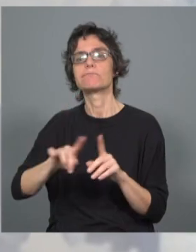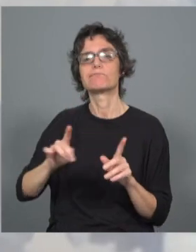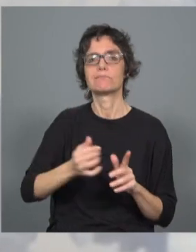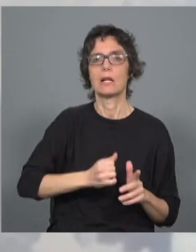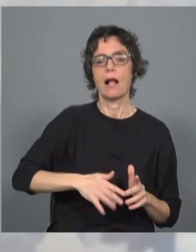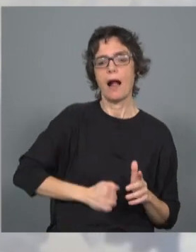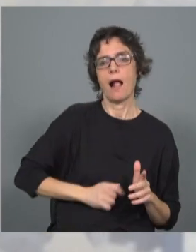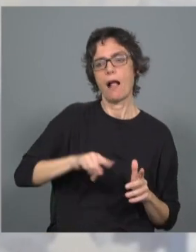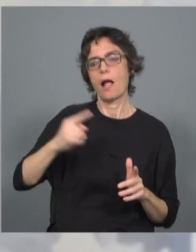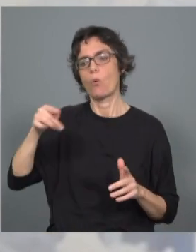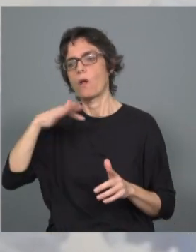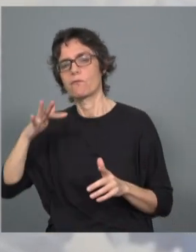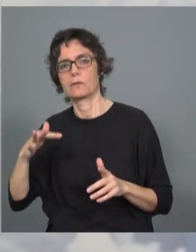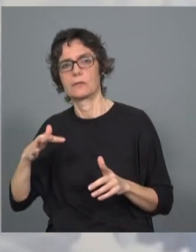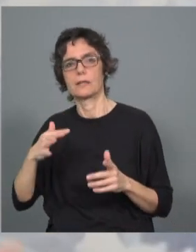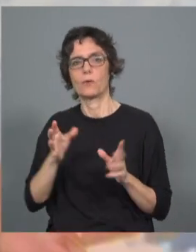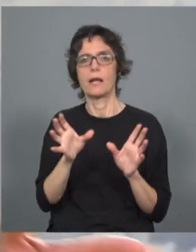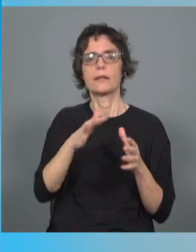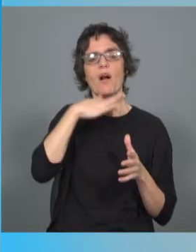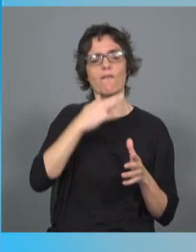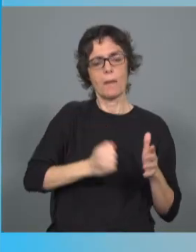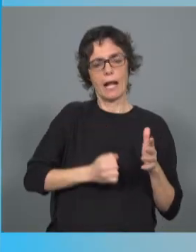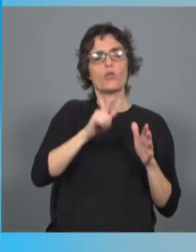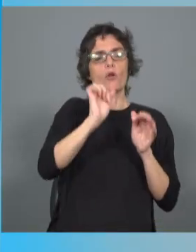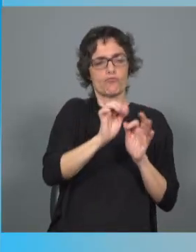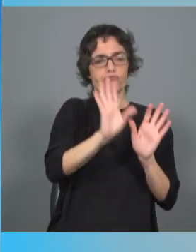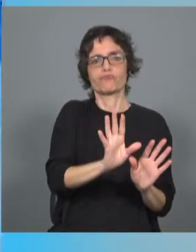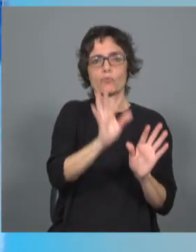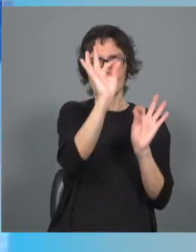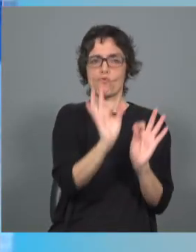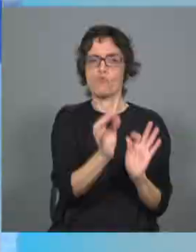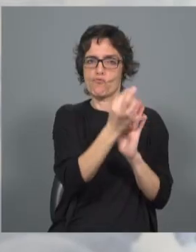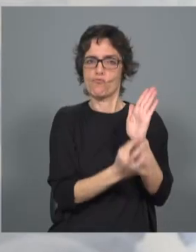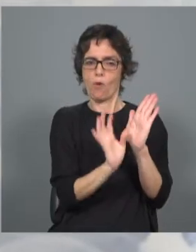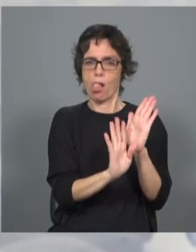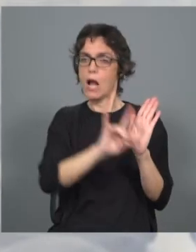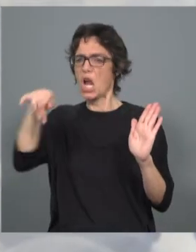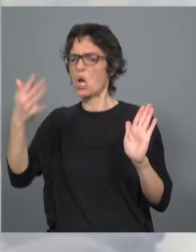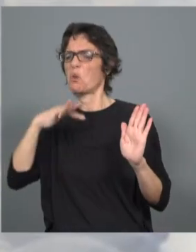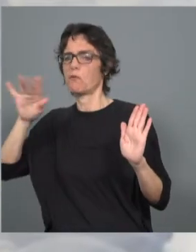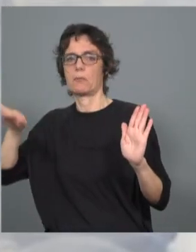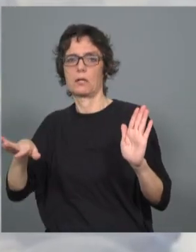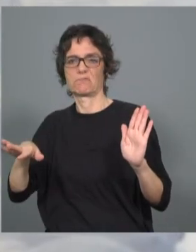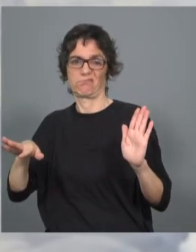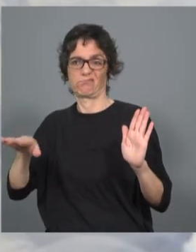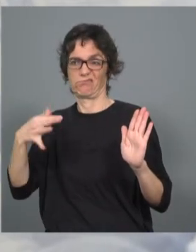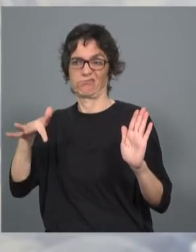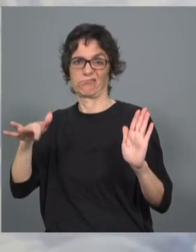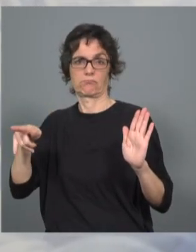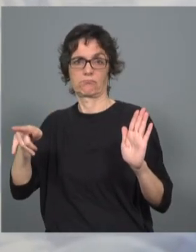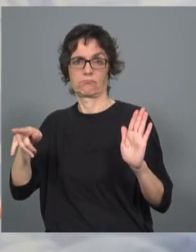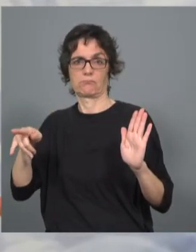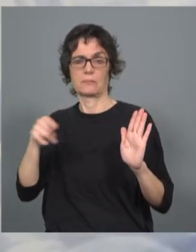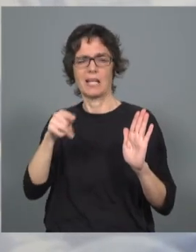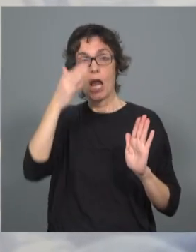confusão durante este processo. Ainda hoje isso às vezes acontece, não é? Há umas famílias que é tudo como deve ser e depois há outras. Pronto. E de facto eu acho que as famílias